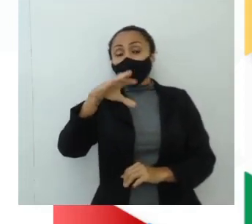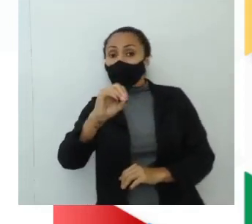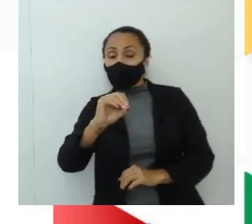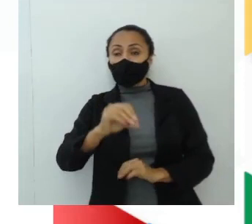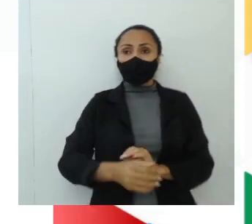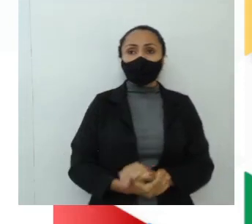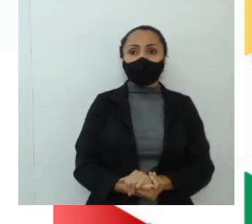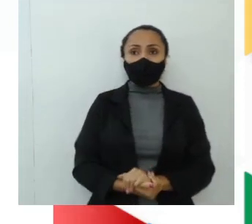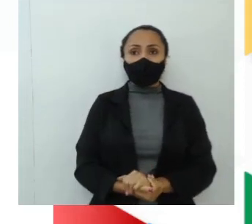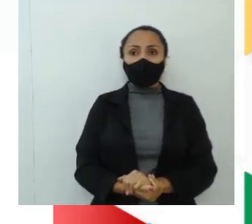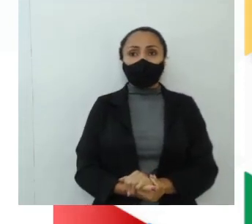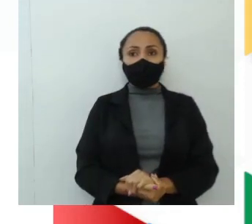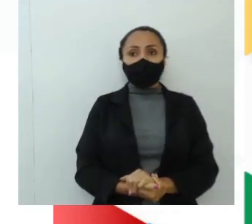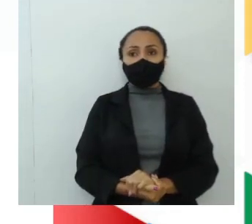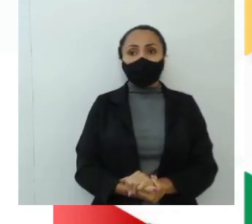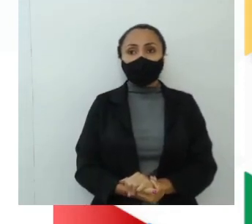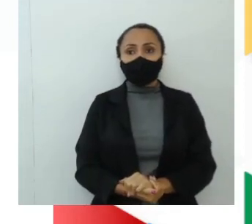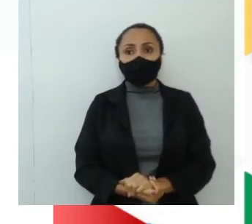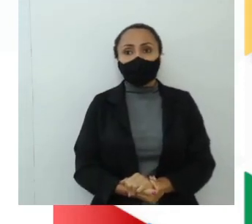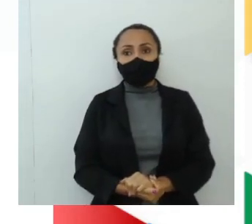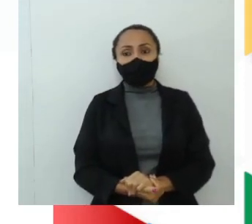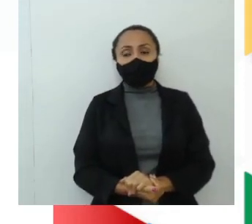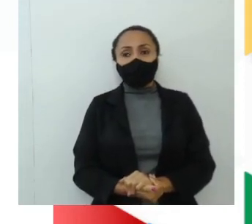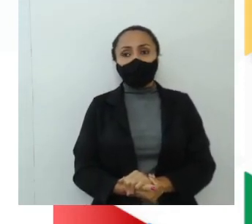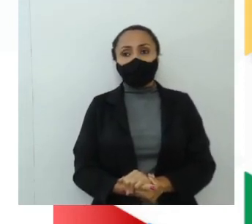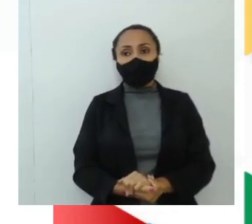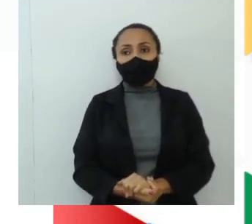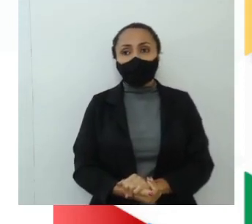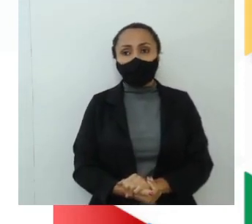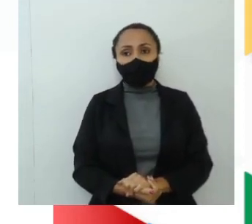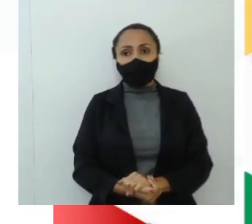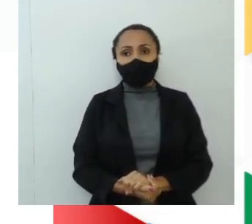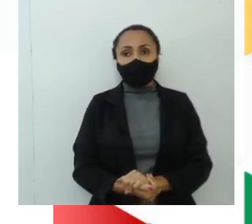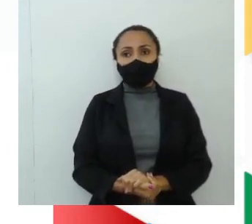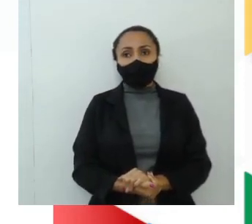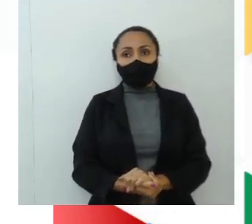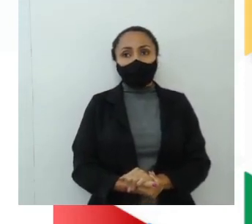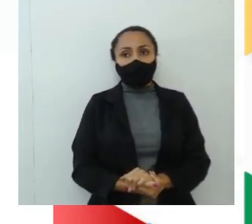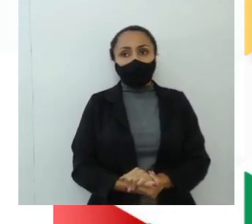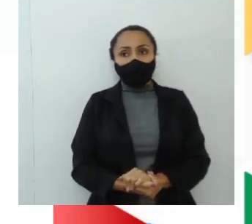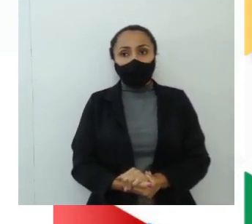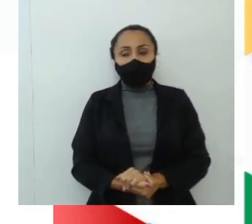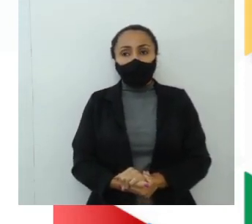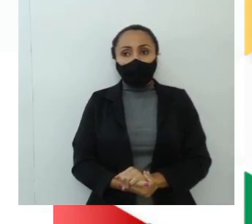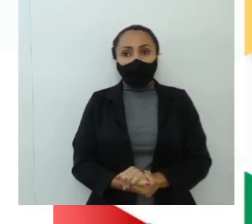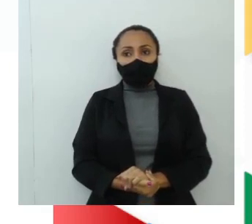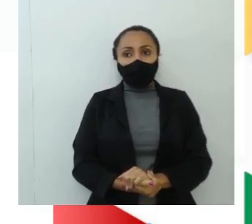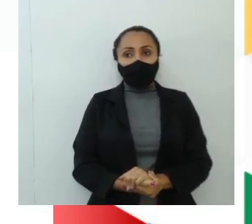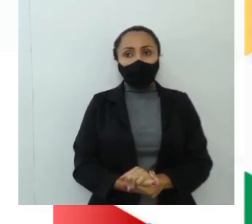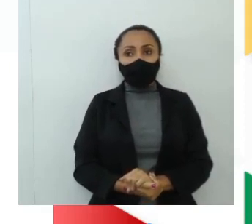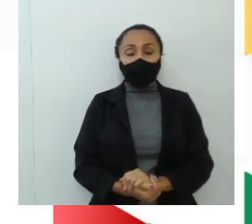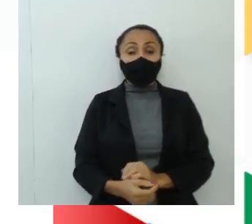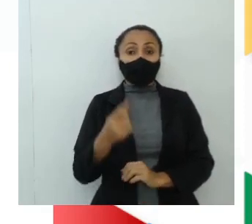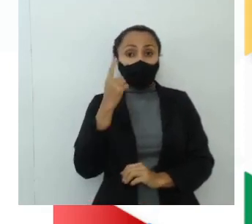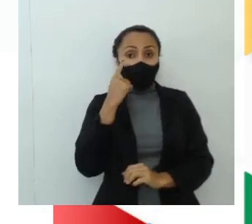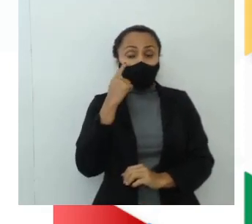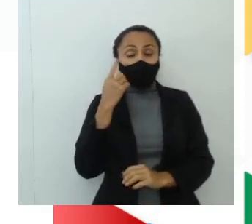cima, em verde, um verdinho bem clarinho, tá vendo? Vai ser refletido aqui embaixo no azul. Observe